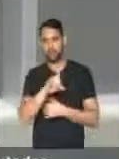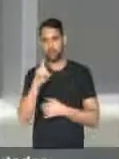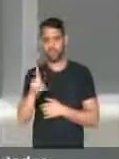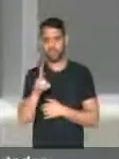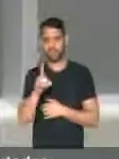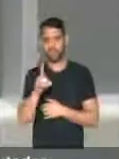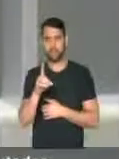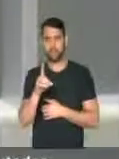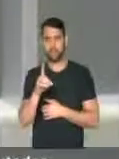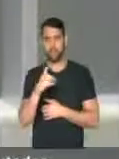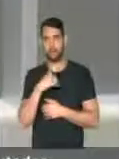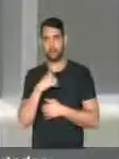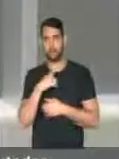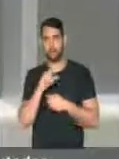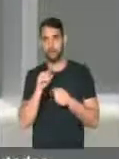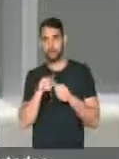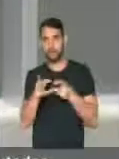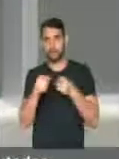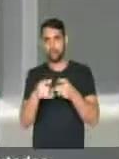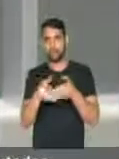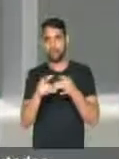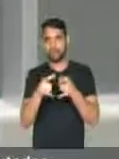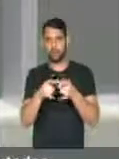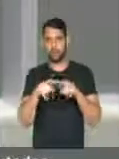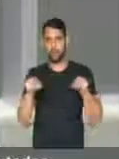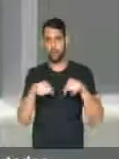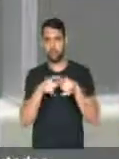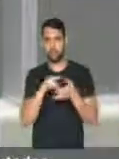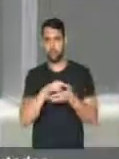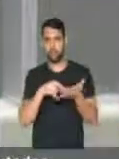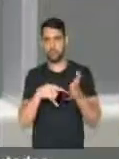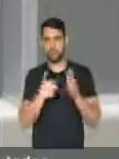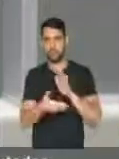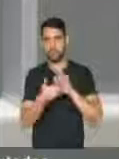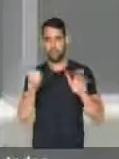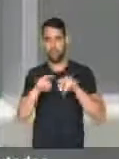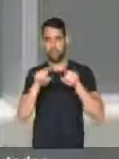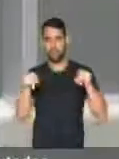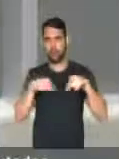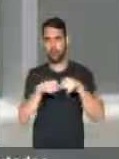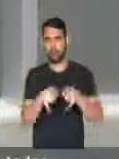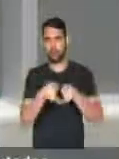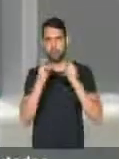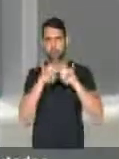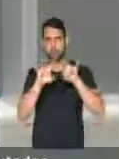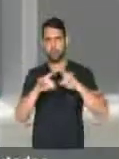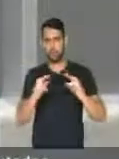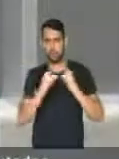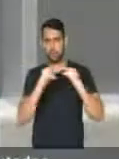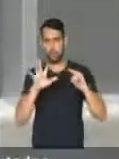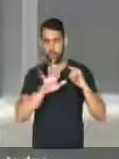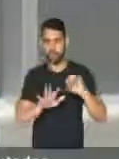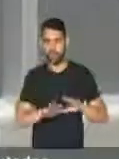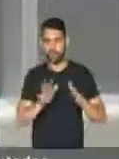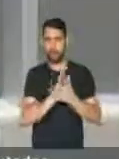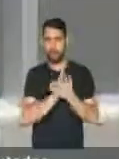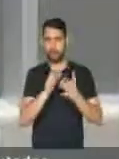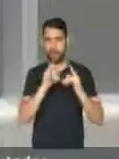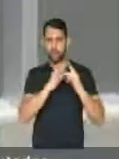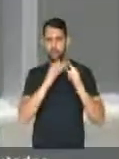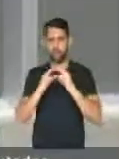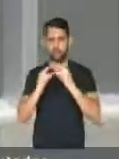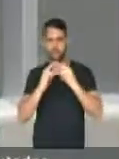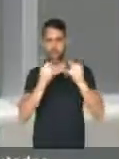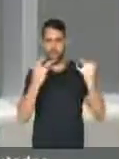é acabar com a ação o tema de transmissão e consequentemente ao box dos feirantes prefeito fala